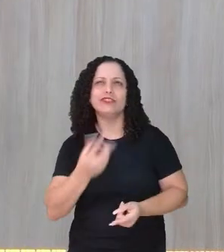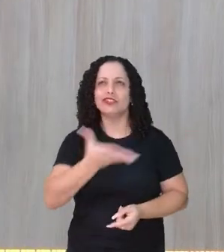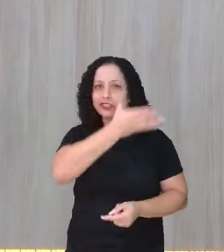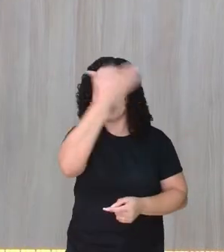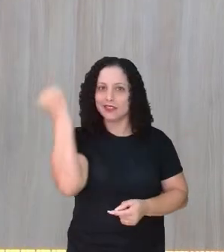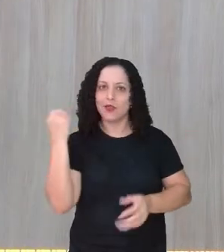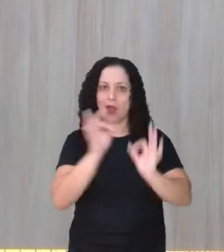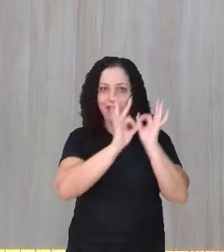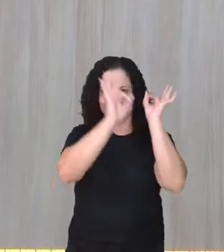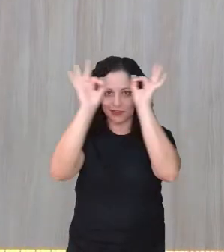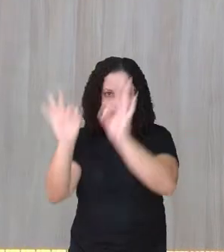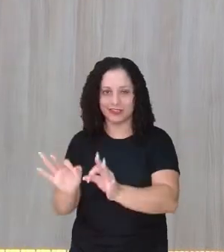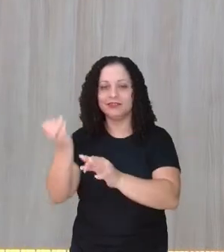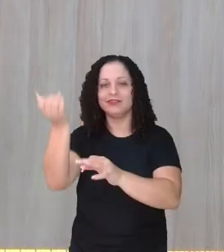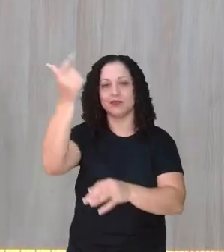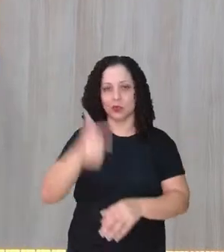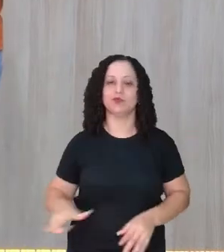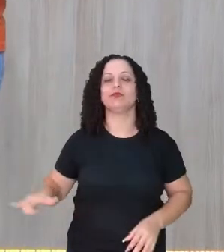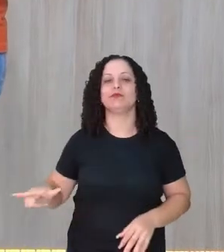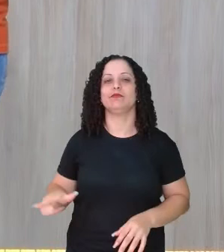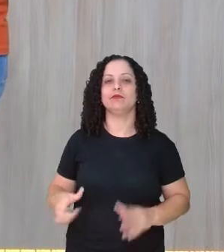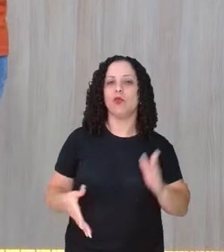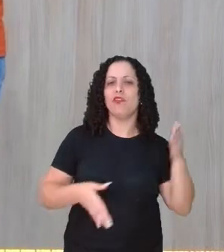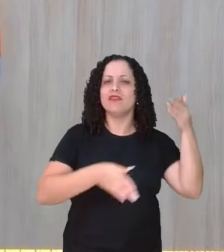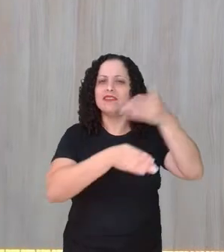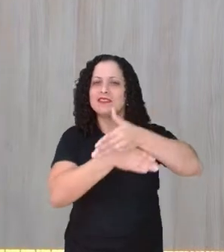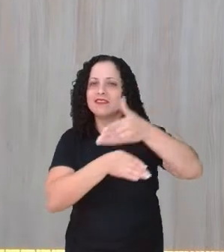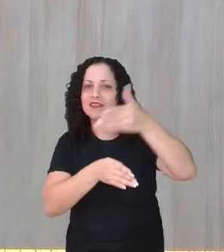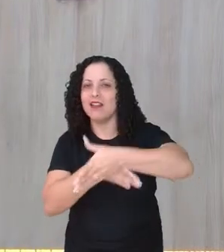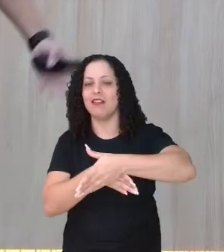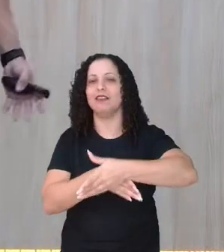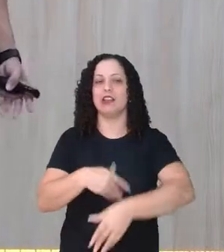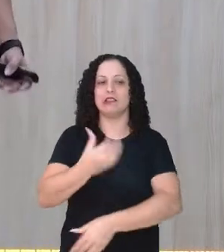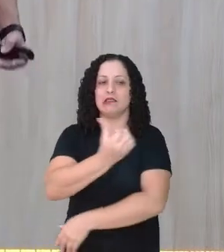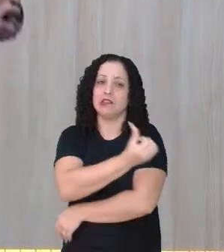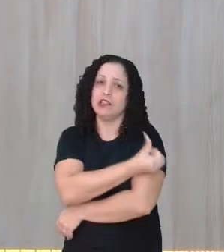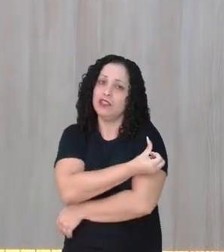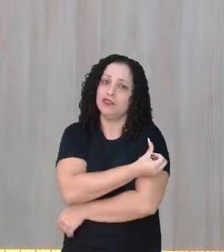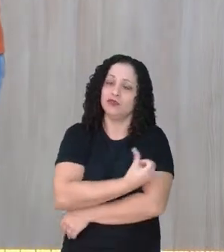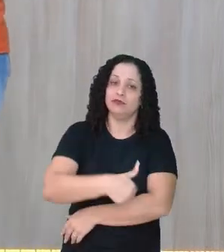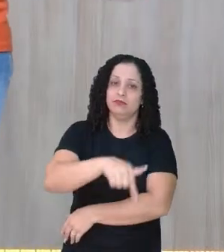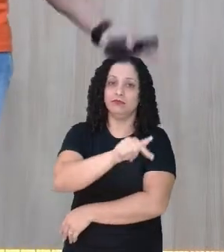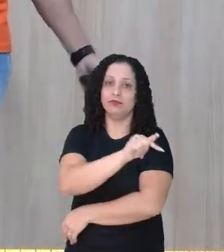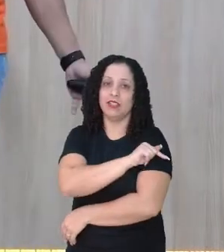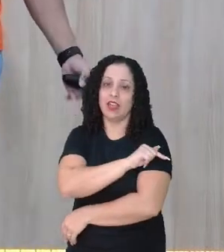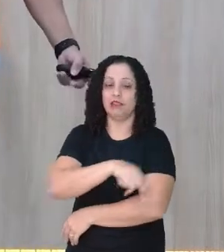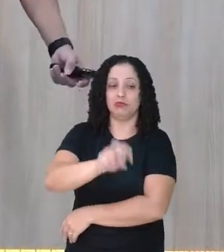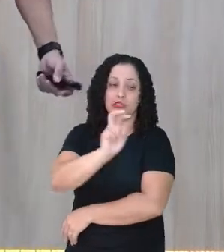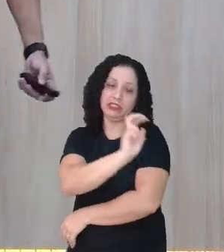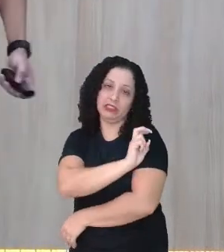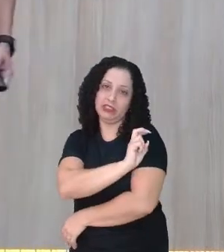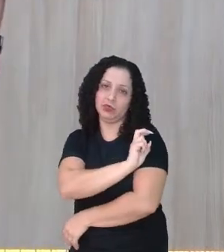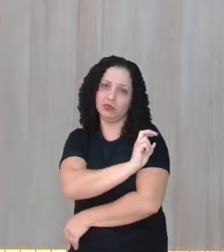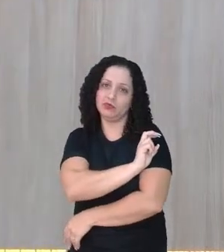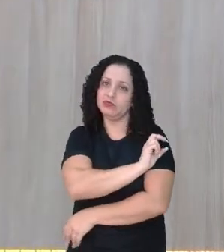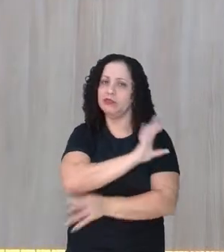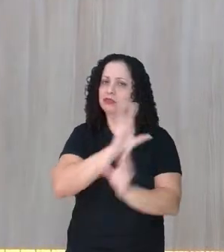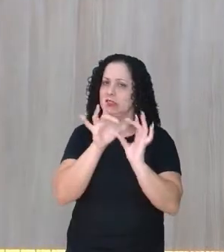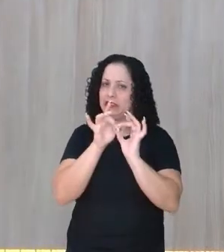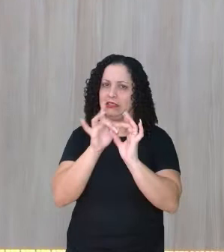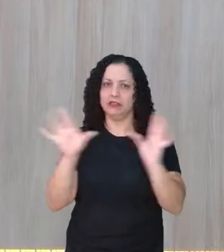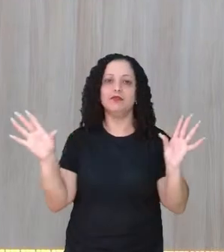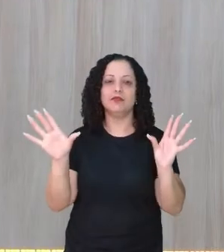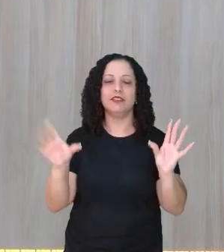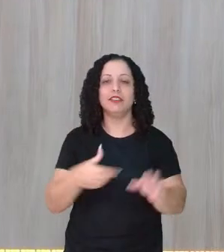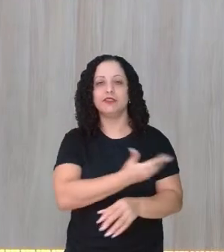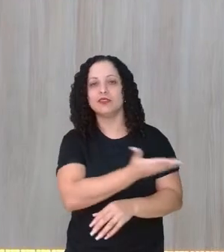esquecido, certo? Então você pode ter acesso lá à plataforma do 6º ano, a playlist do 5º ano e verificar assuntos